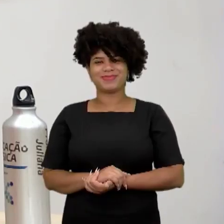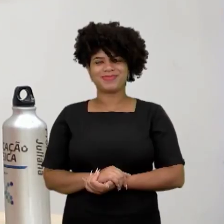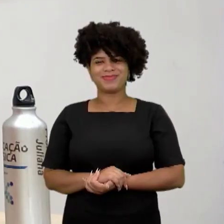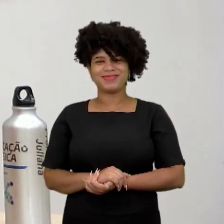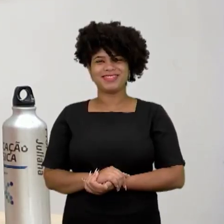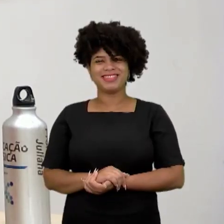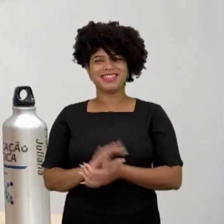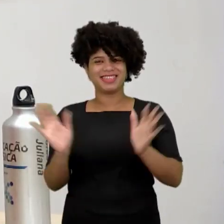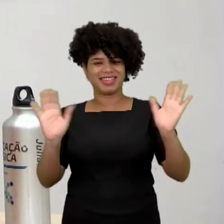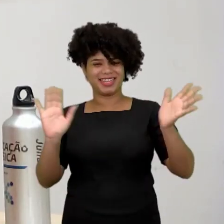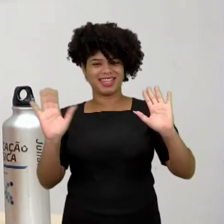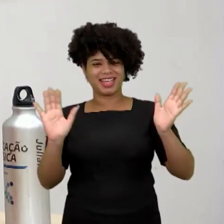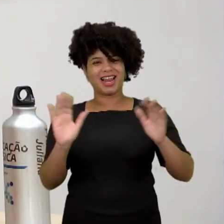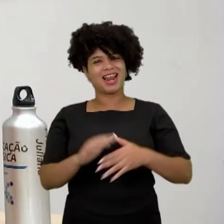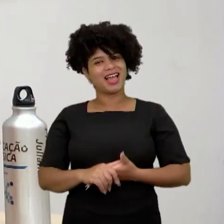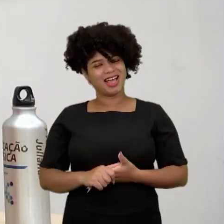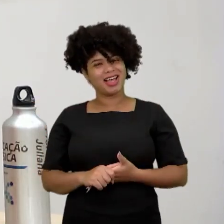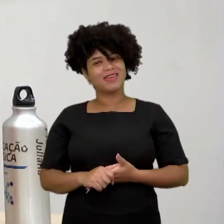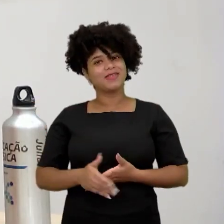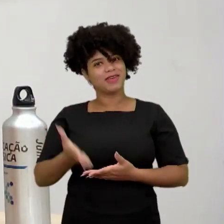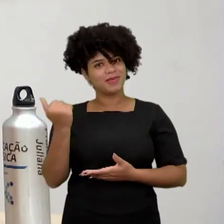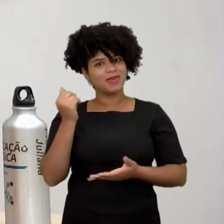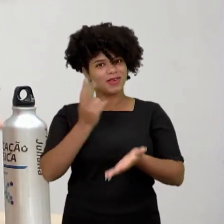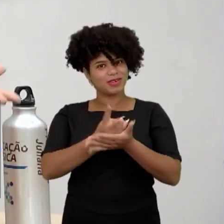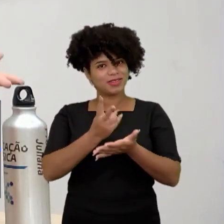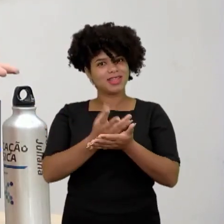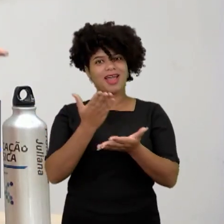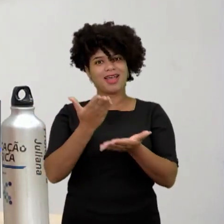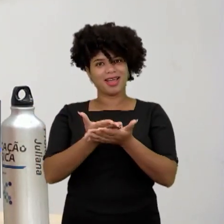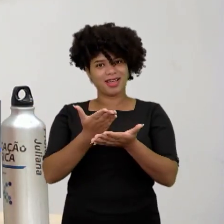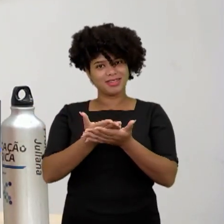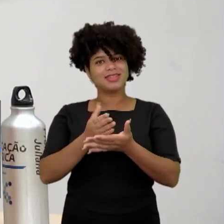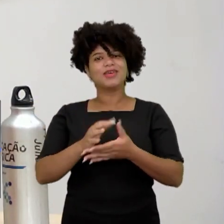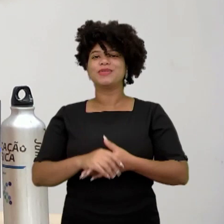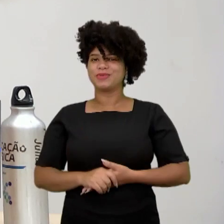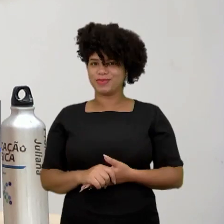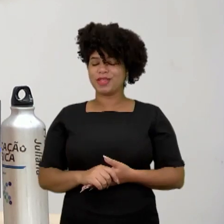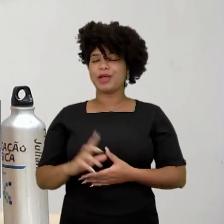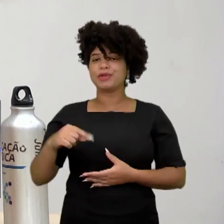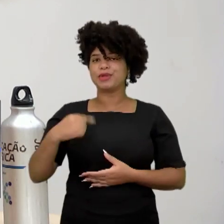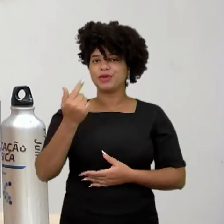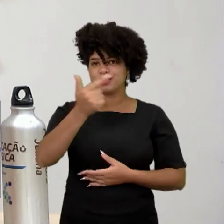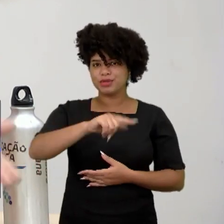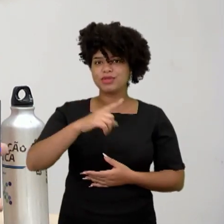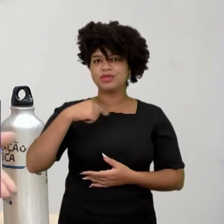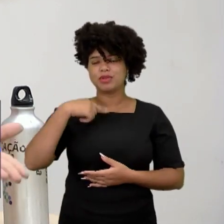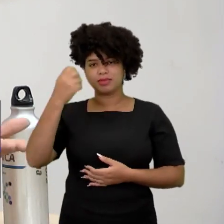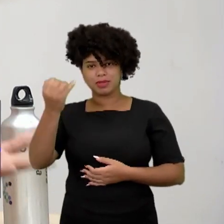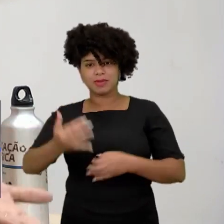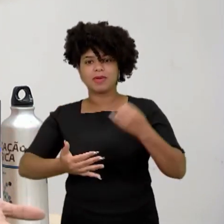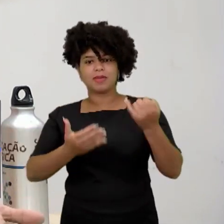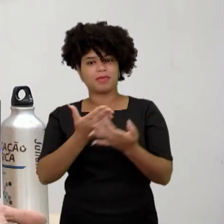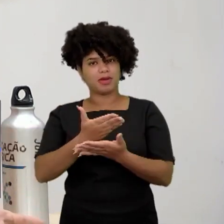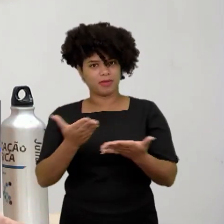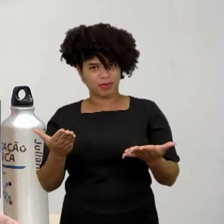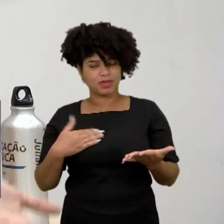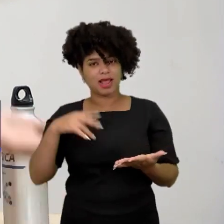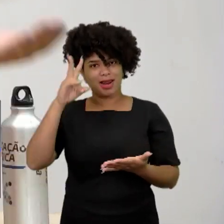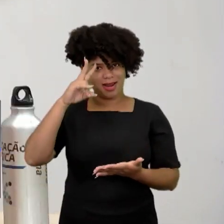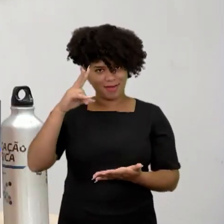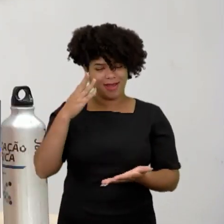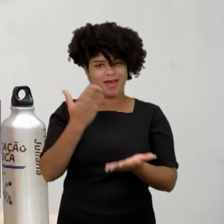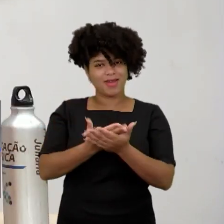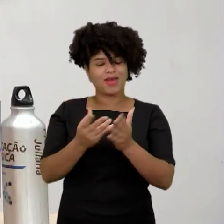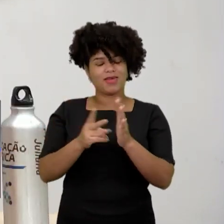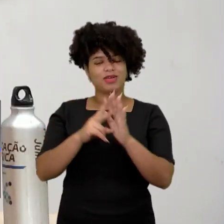Vamos lá, vamos dar continuidade à aula, né? Estamos novamente, como mencionamos, estávamos em educação